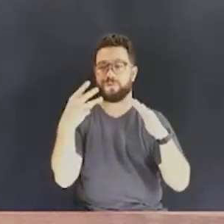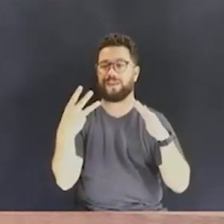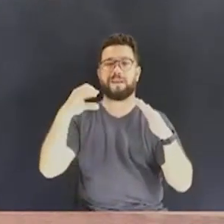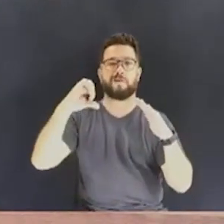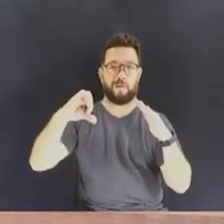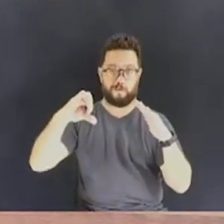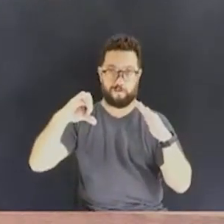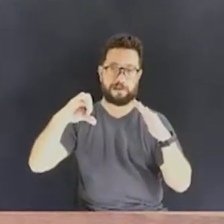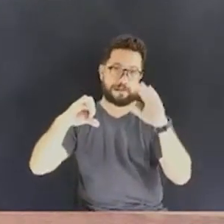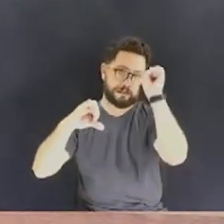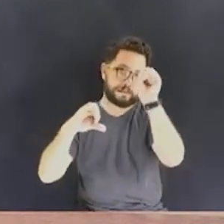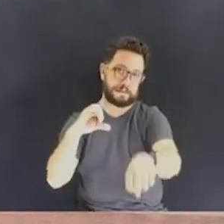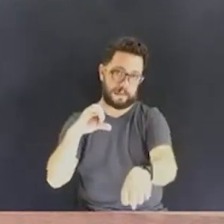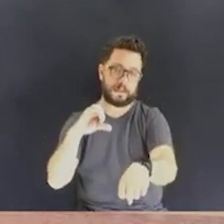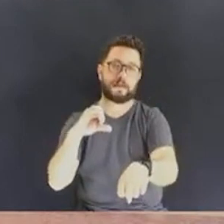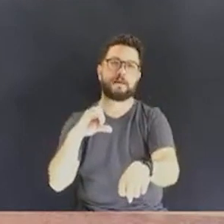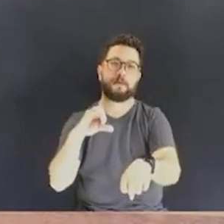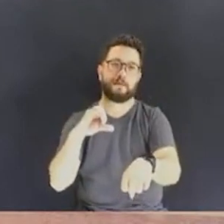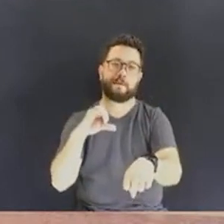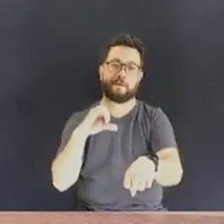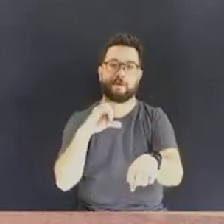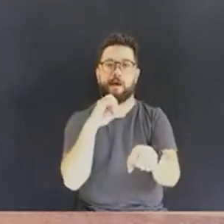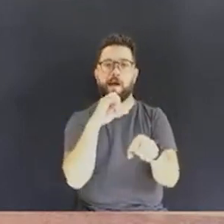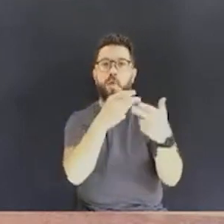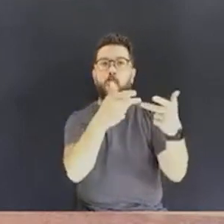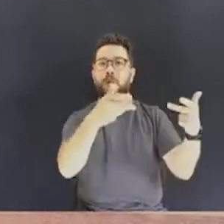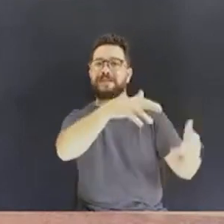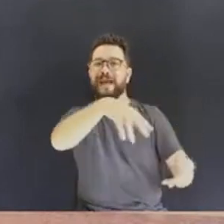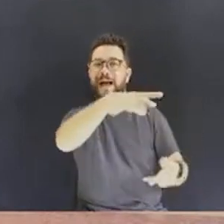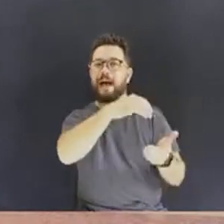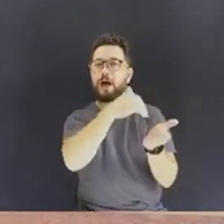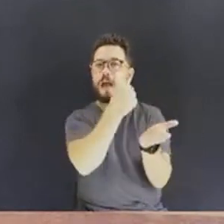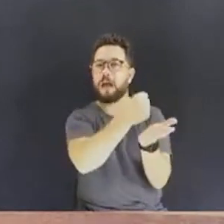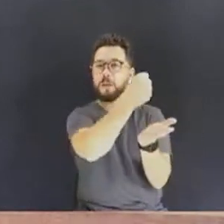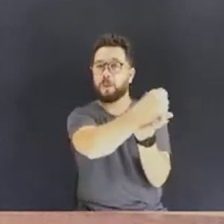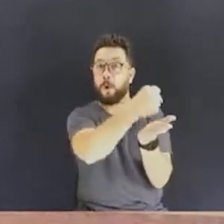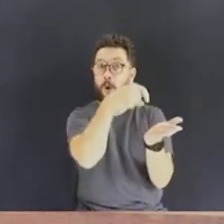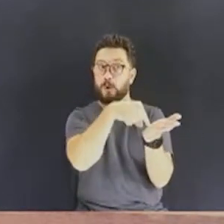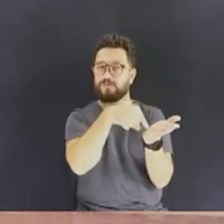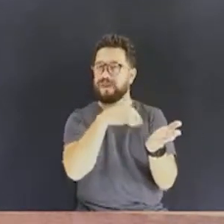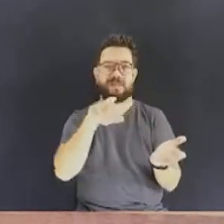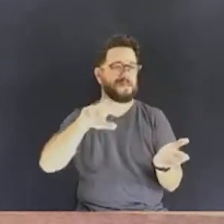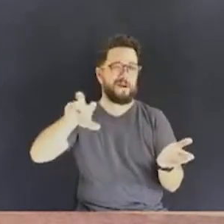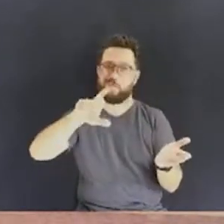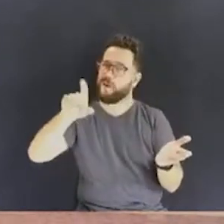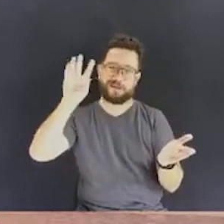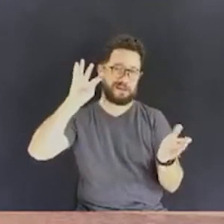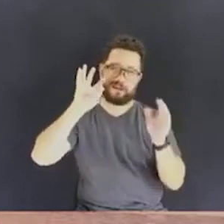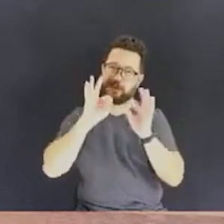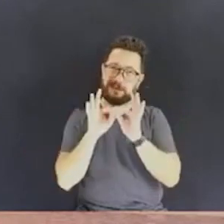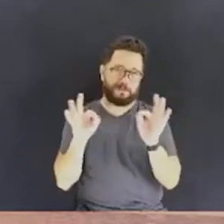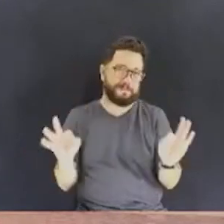Houve, sim, uma necessidade de cartório. Essas áreas elas não são simples de serem resolvidas. E também